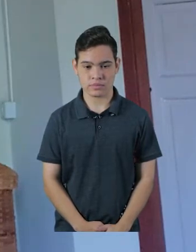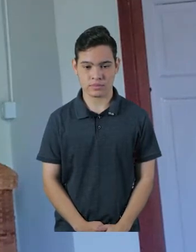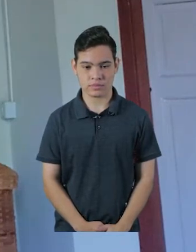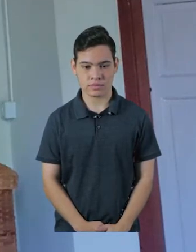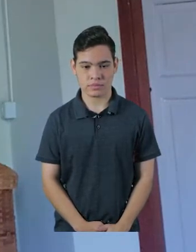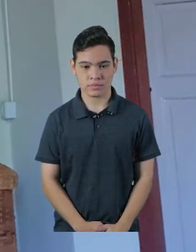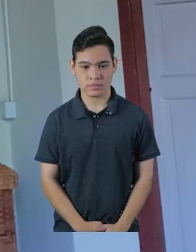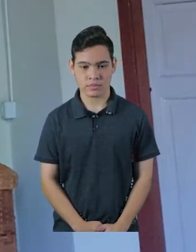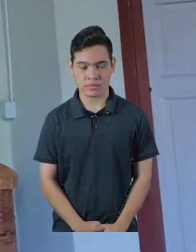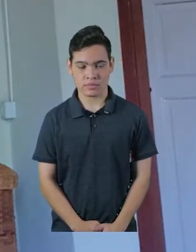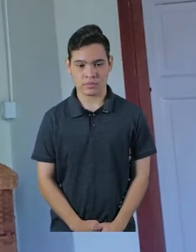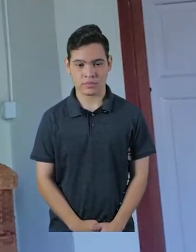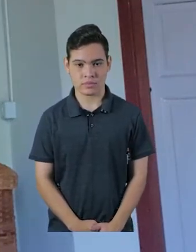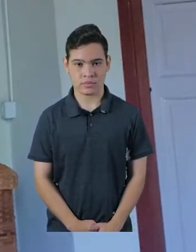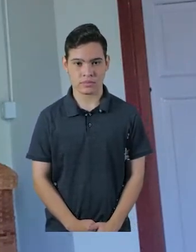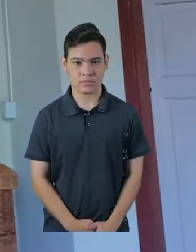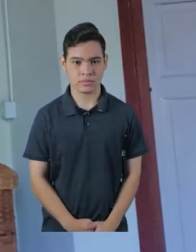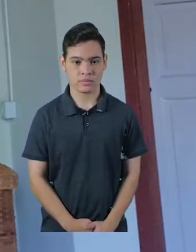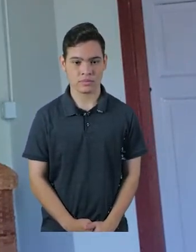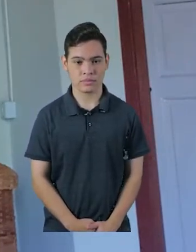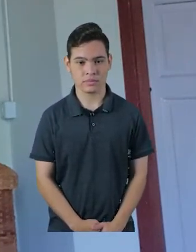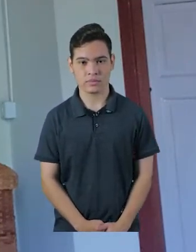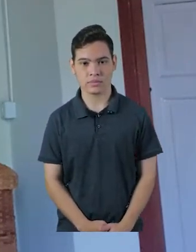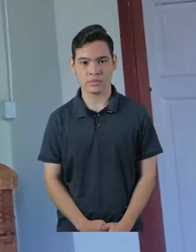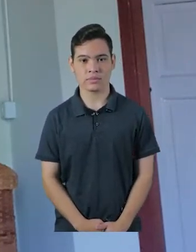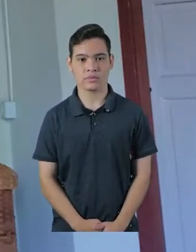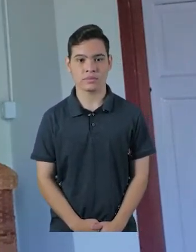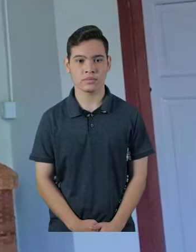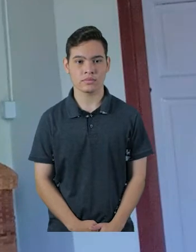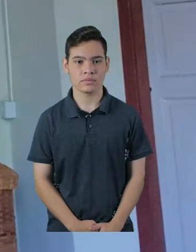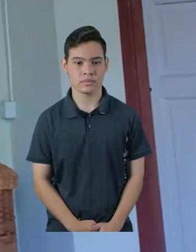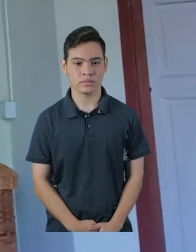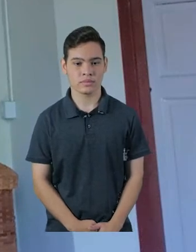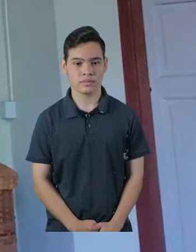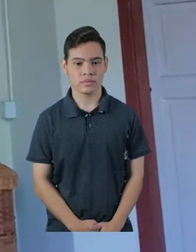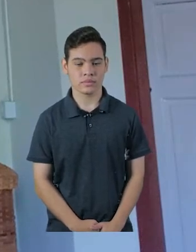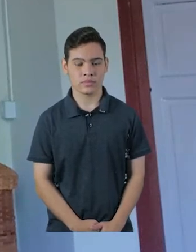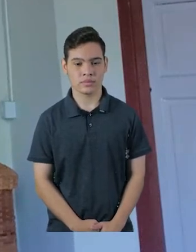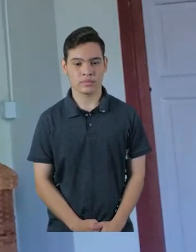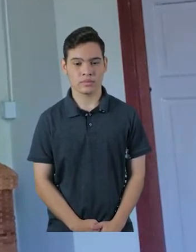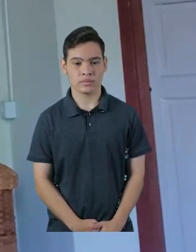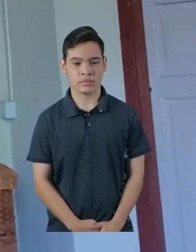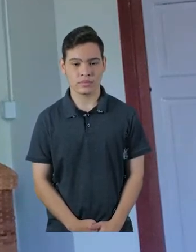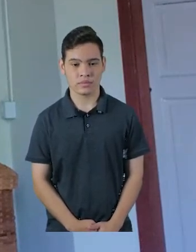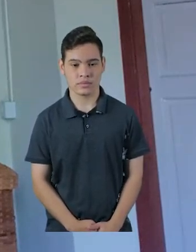por toda a coluna até chegar ao cóccix.